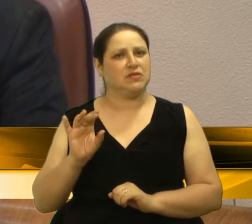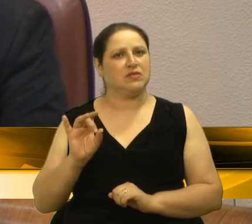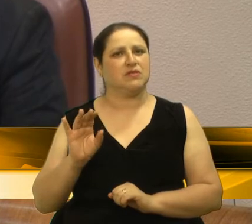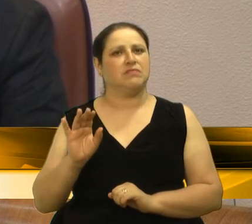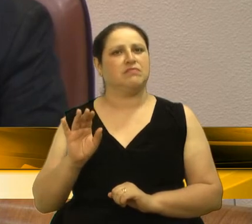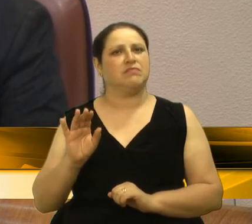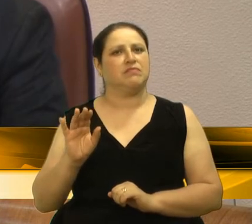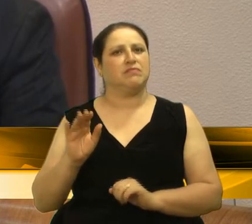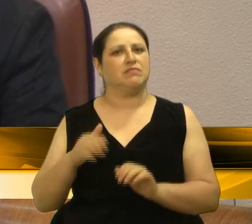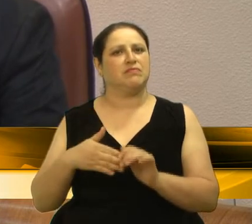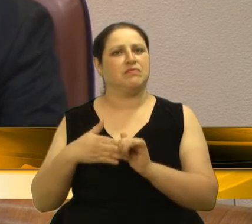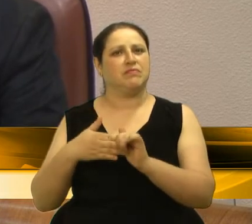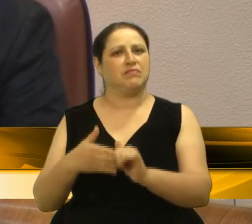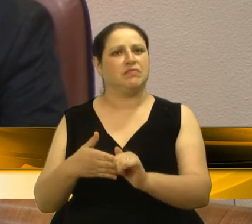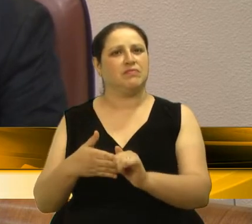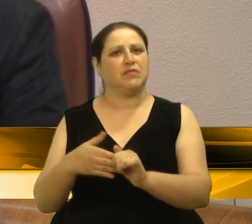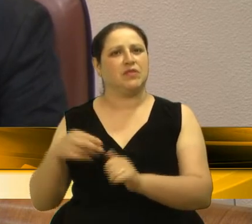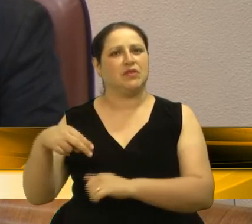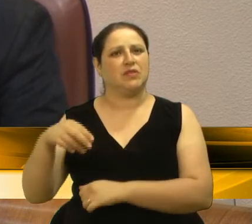a notificação